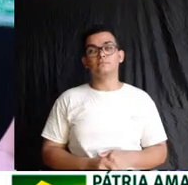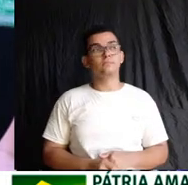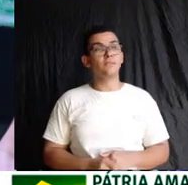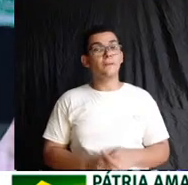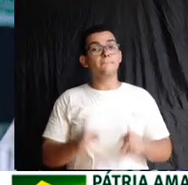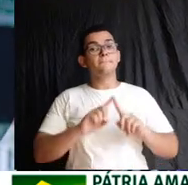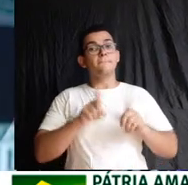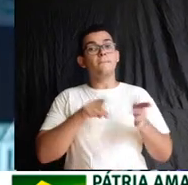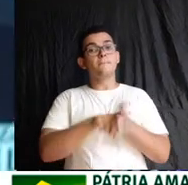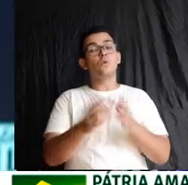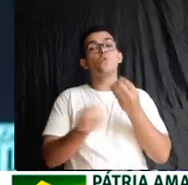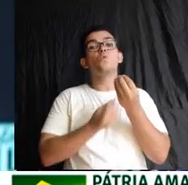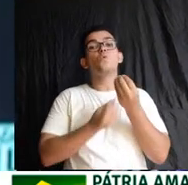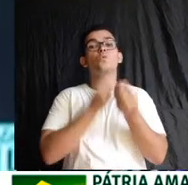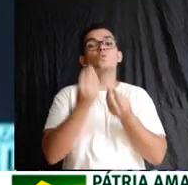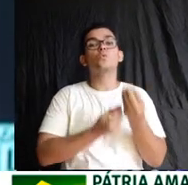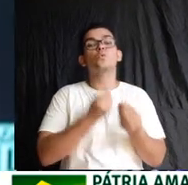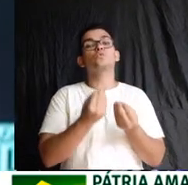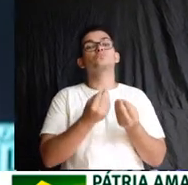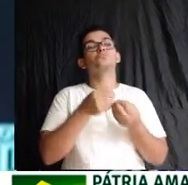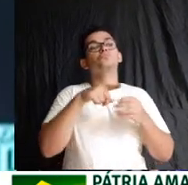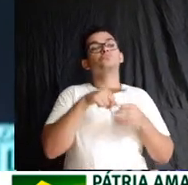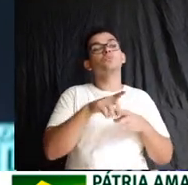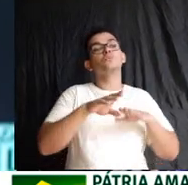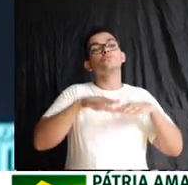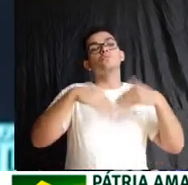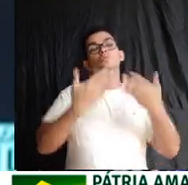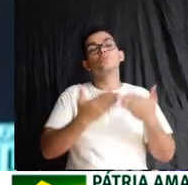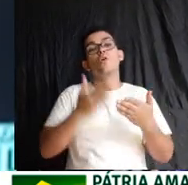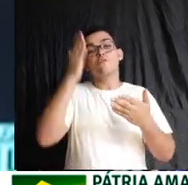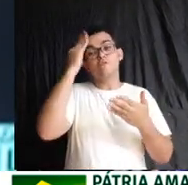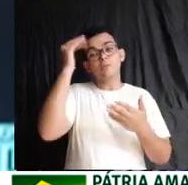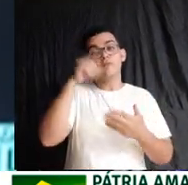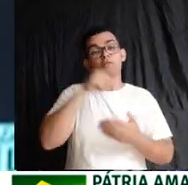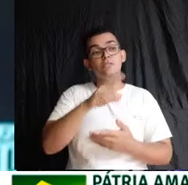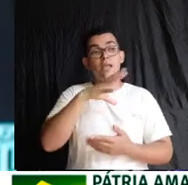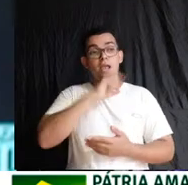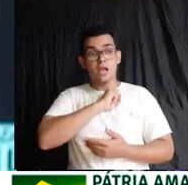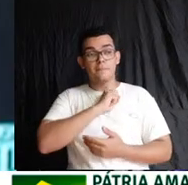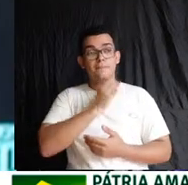Como você... qual artista que você se identifica mais, que você...